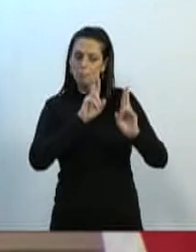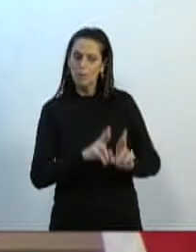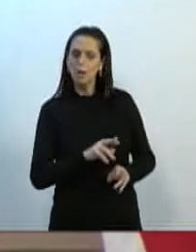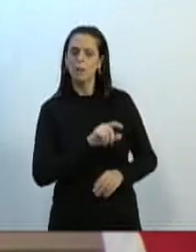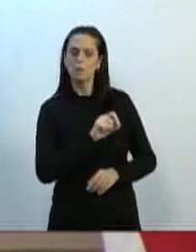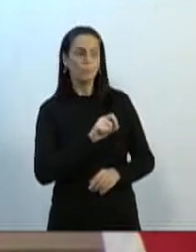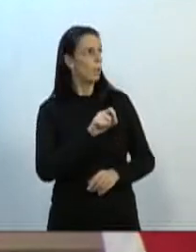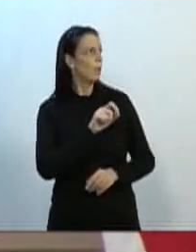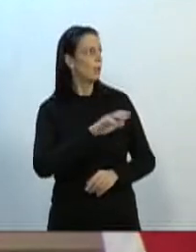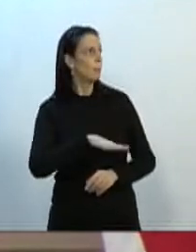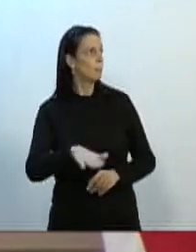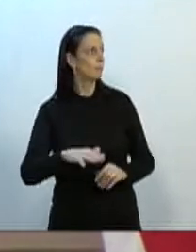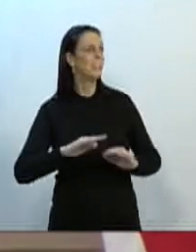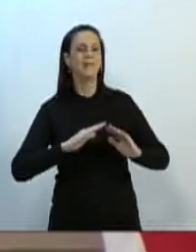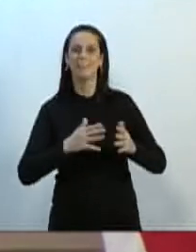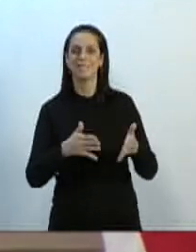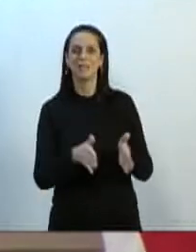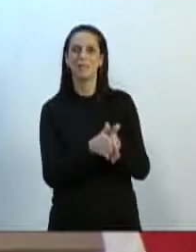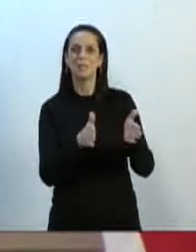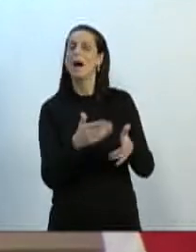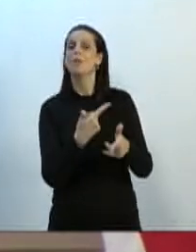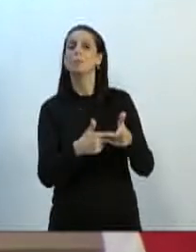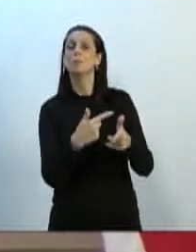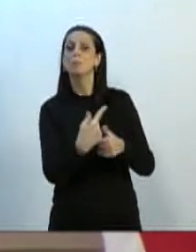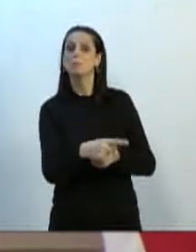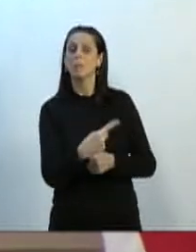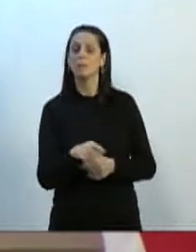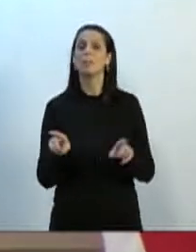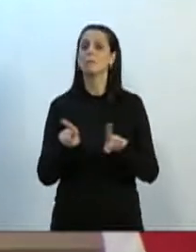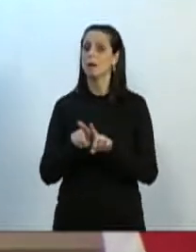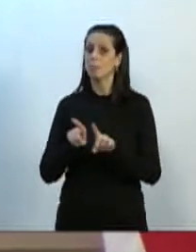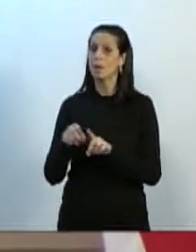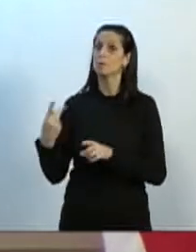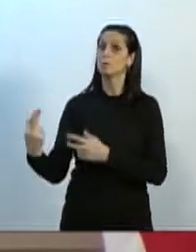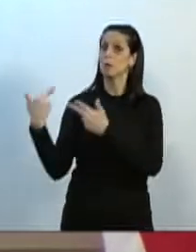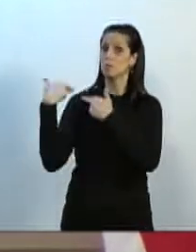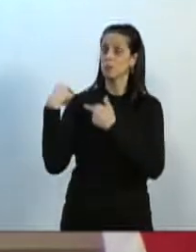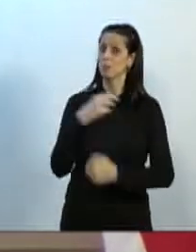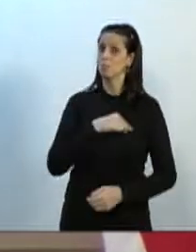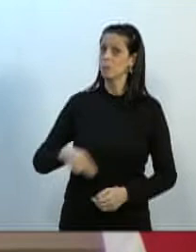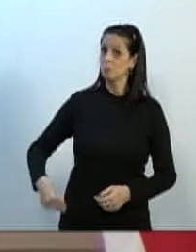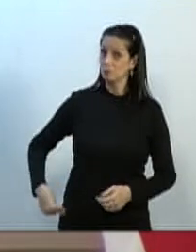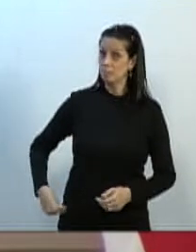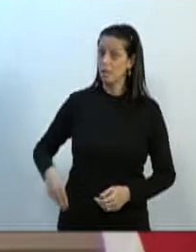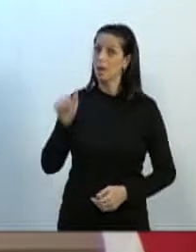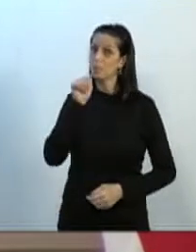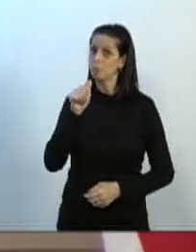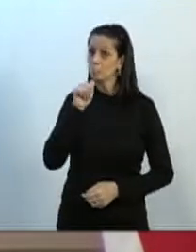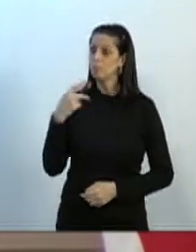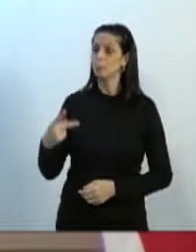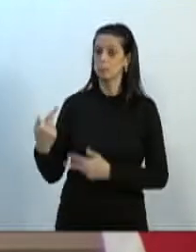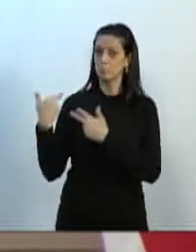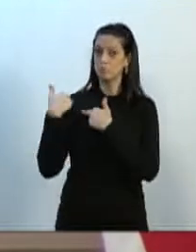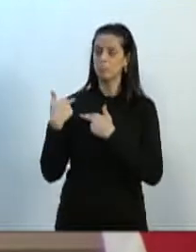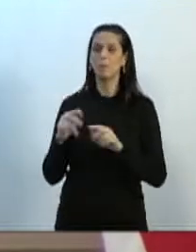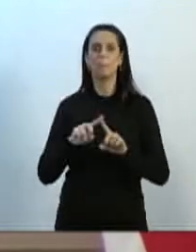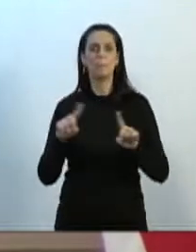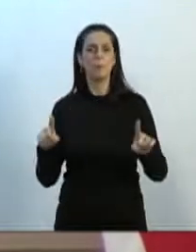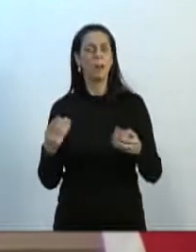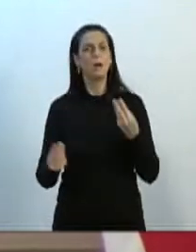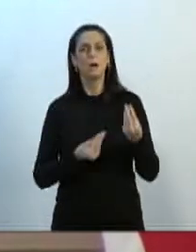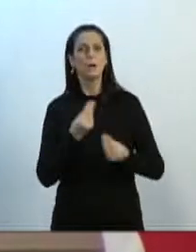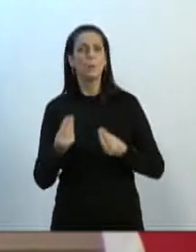no que se concerne às atribuições do Ministério sobre o seu comando. Mas o que esperar de um